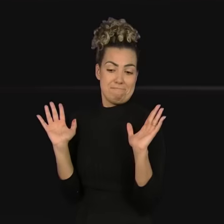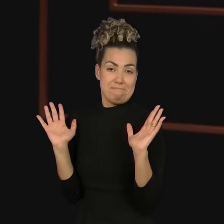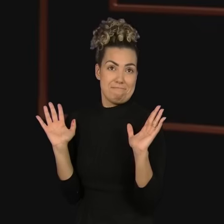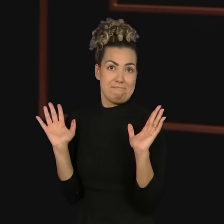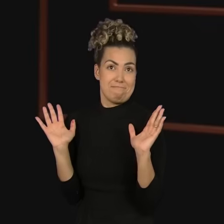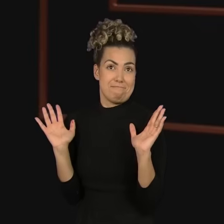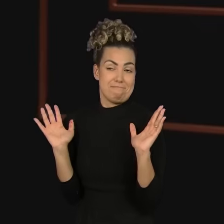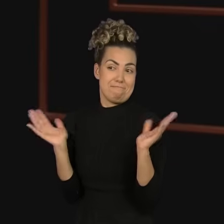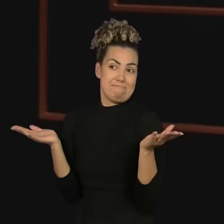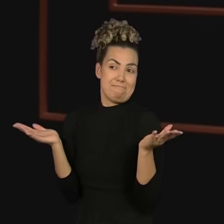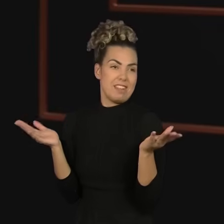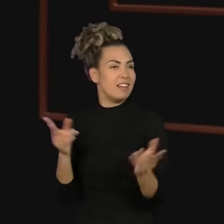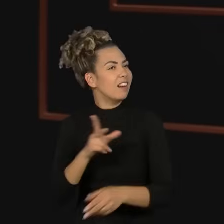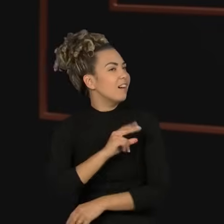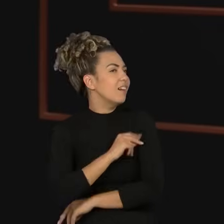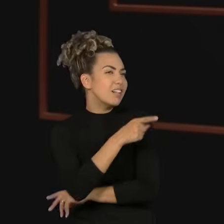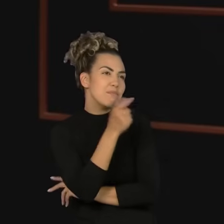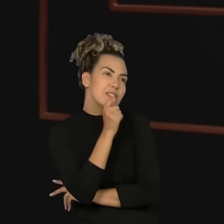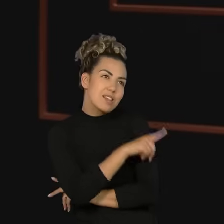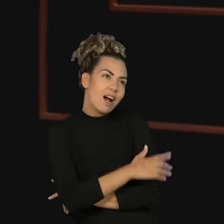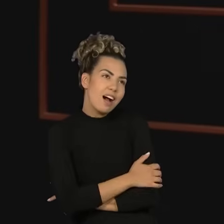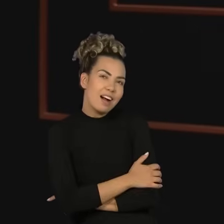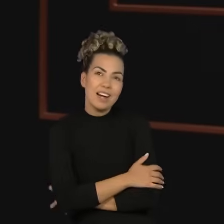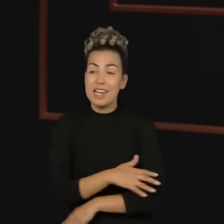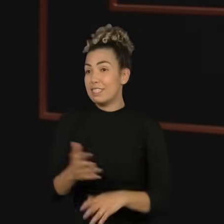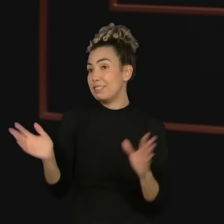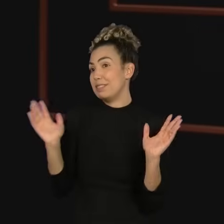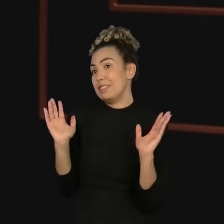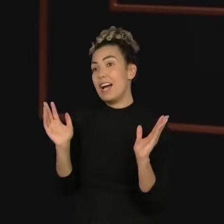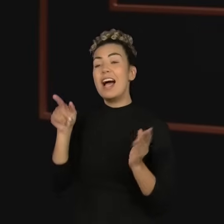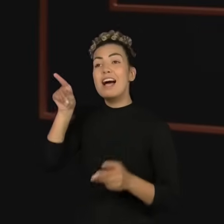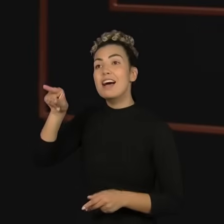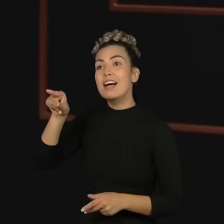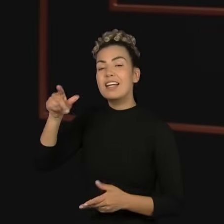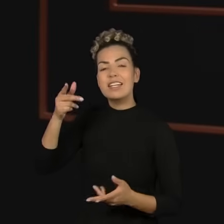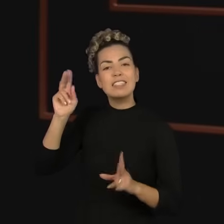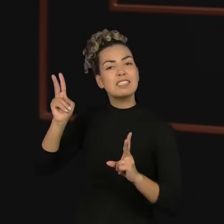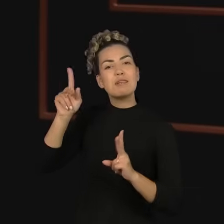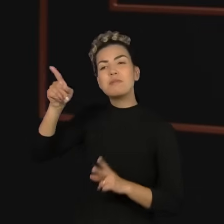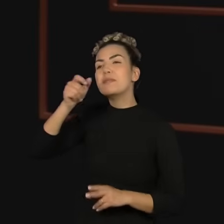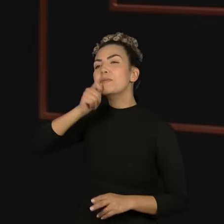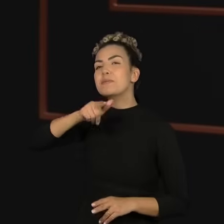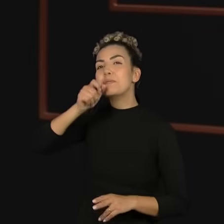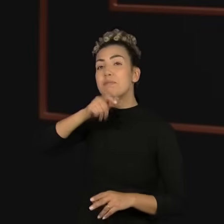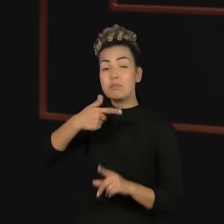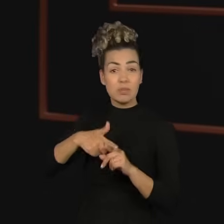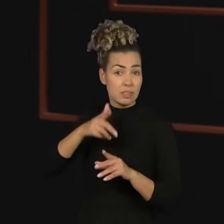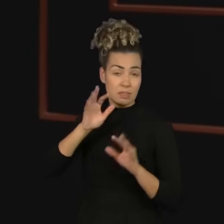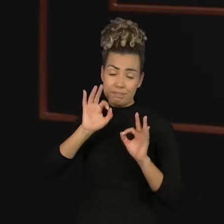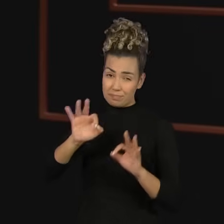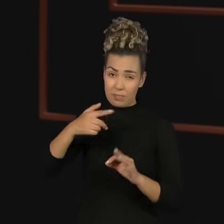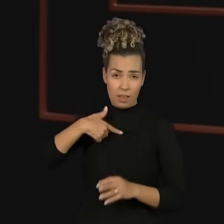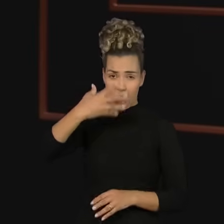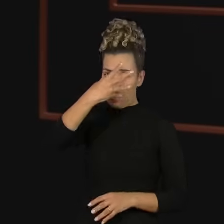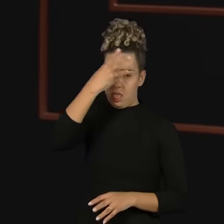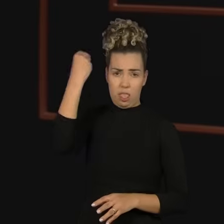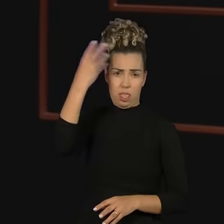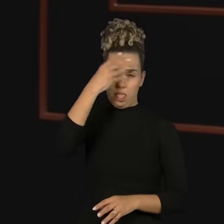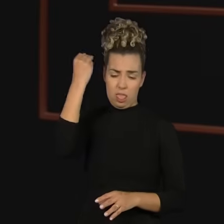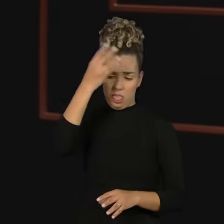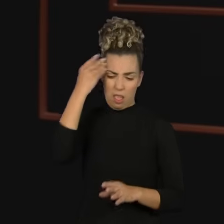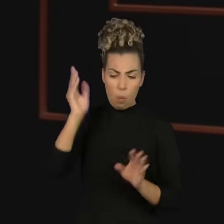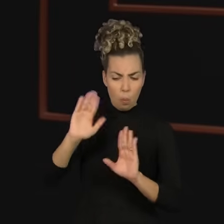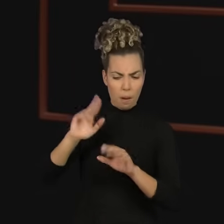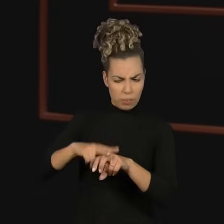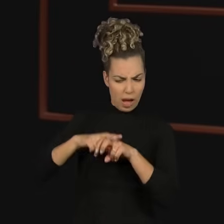Segura você, Flávio. Não, ela se diverte porque eu tenho um problema de memória. Eu sempre tive, não é porque eu estou ficando velho. Talvez